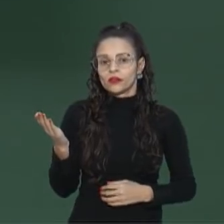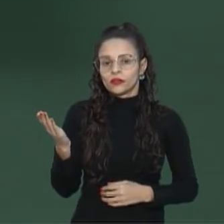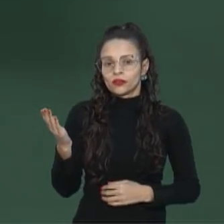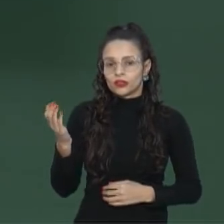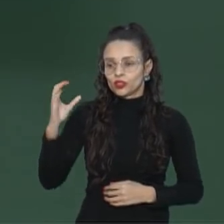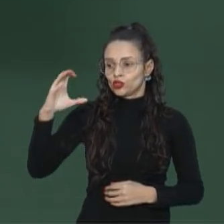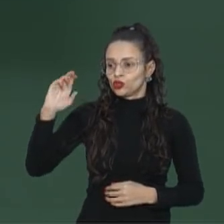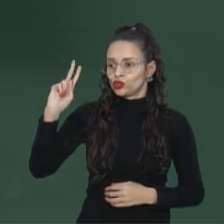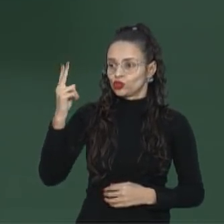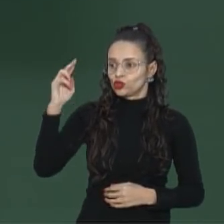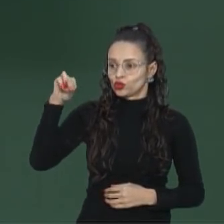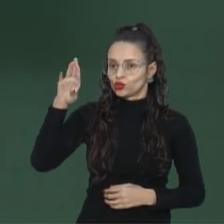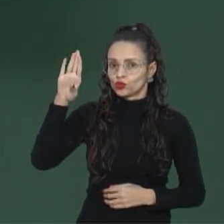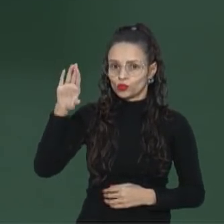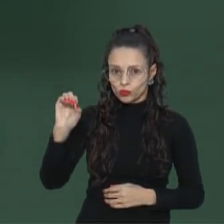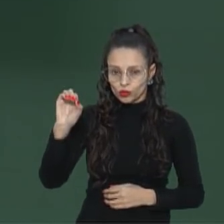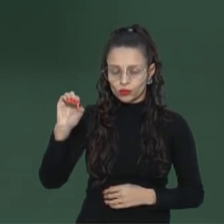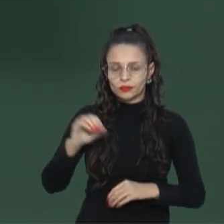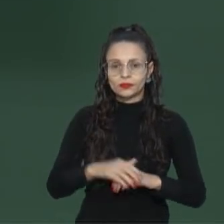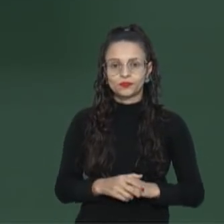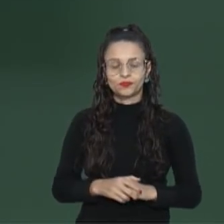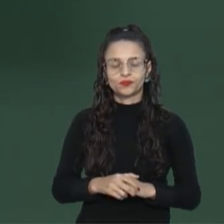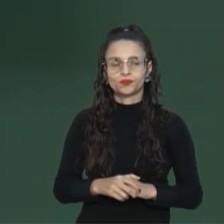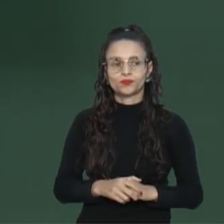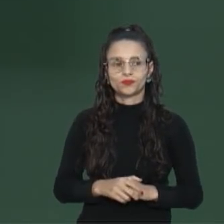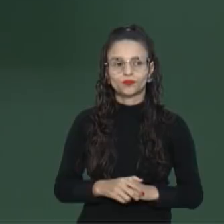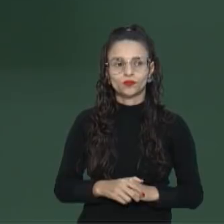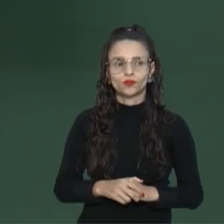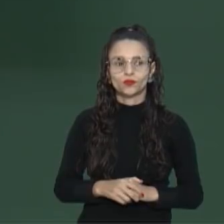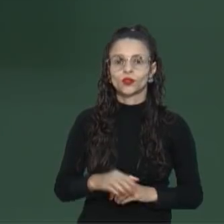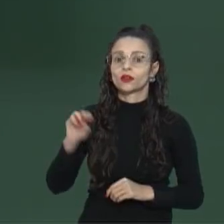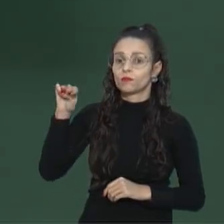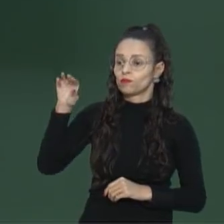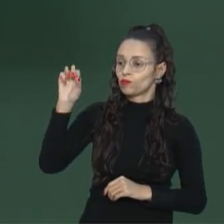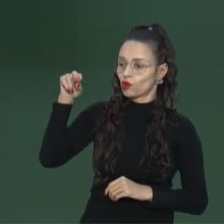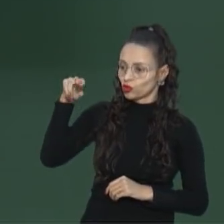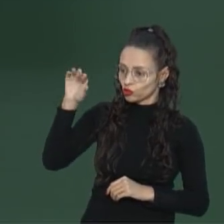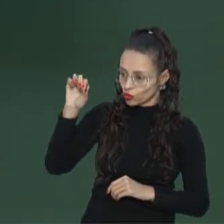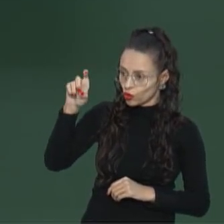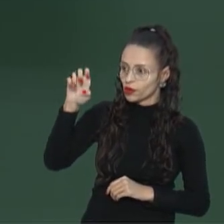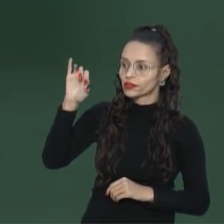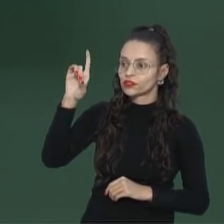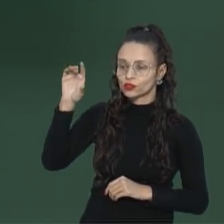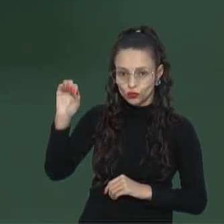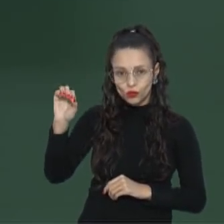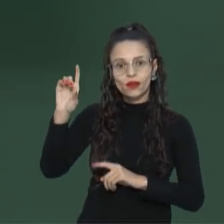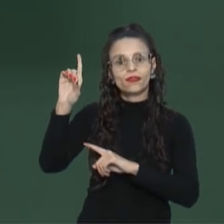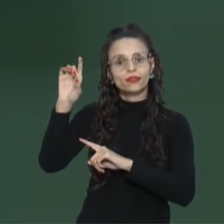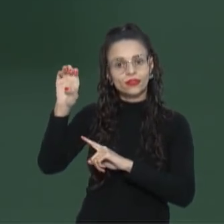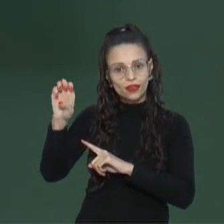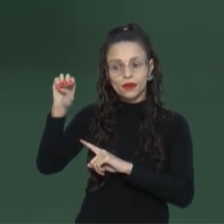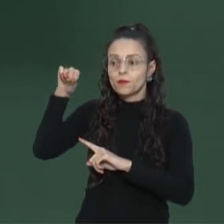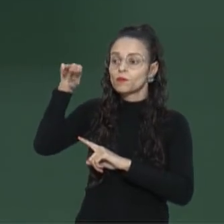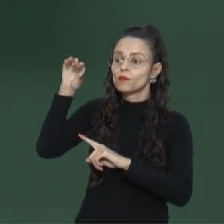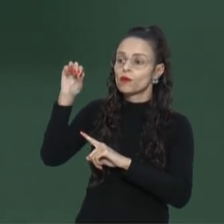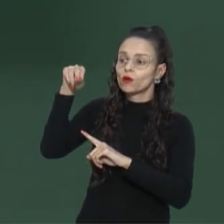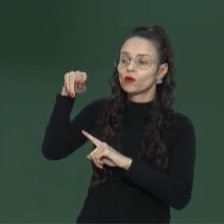chumbo. Então, um oxigênio e um chumbo. Então, vai ser monóxido de